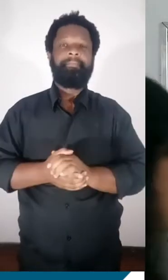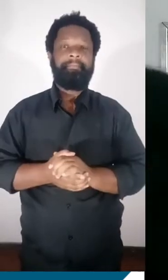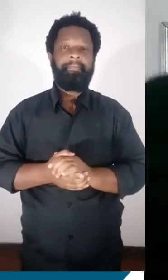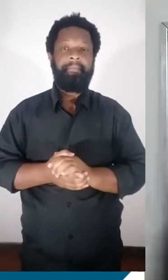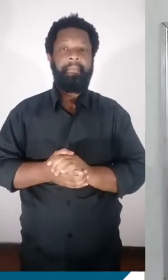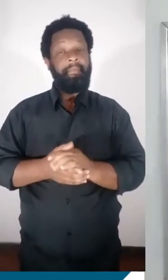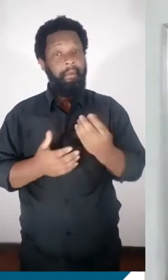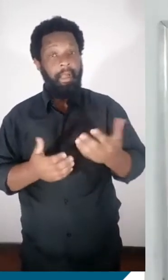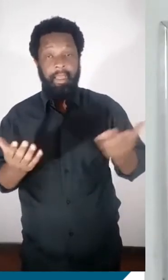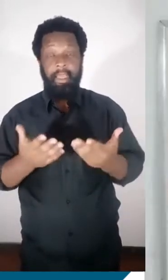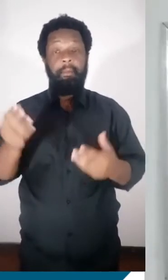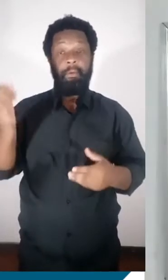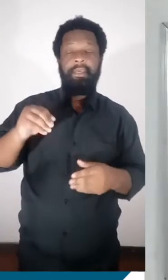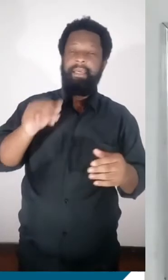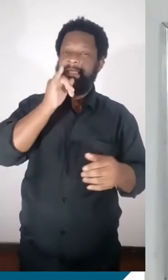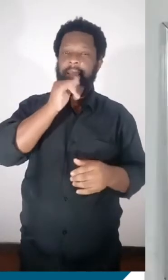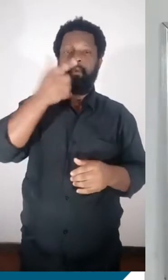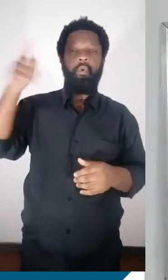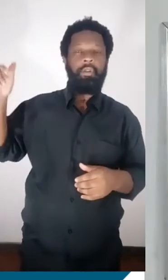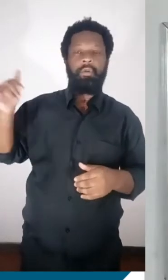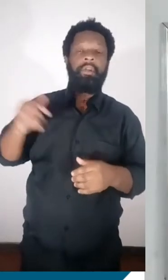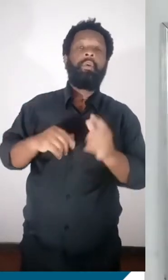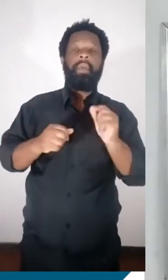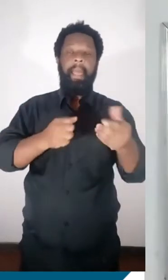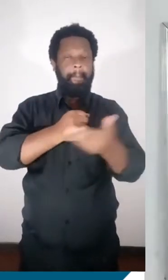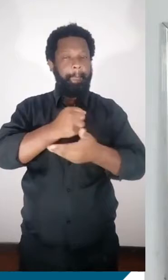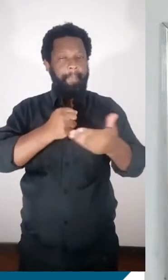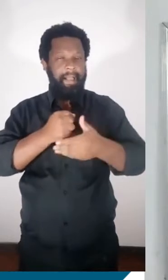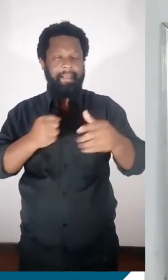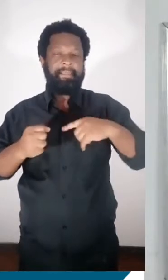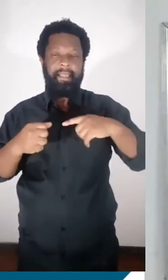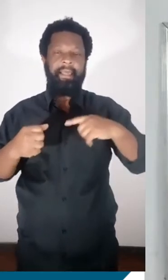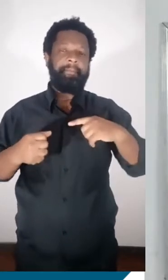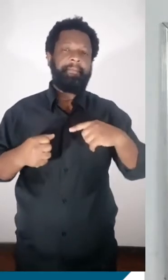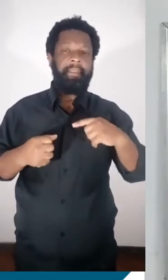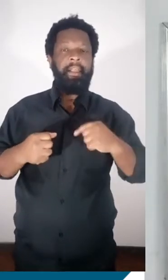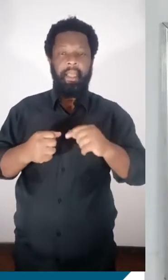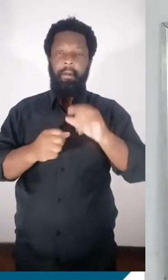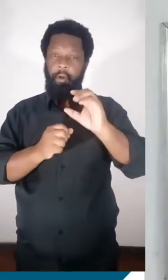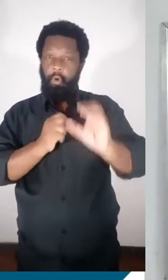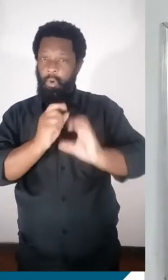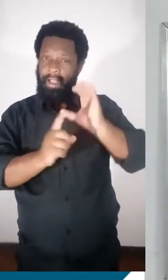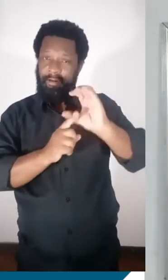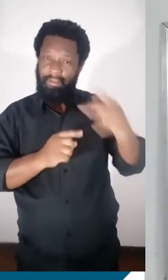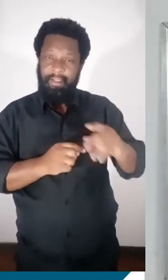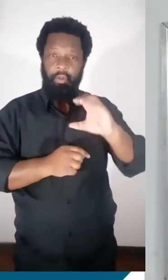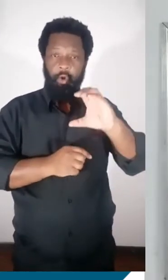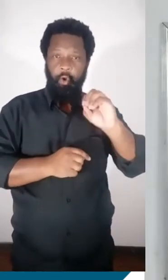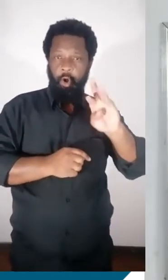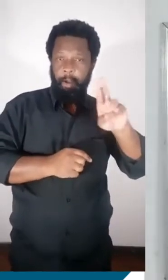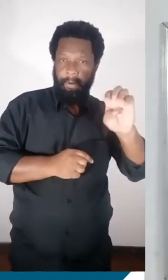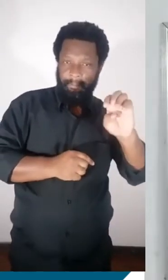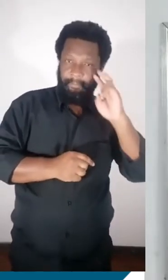romano. Bom, pessoal, aqui eu coloquei um outro exemplo. São as bases, né, que tem o cátion do cobre,